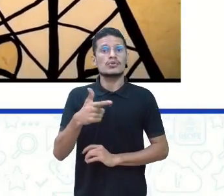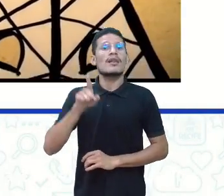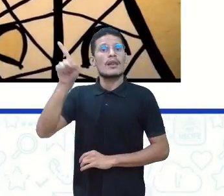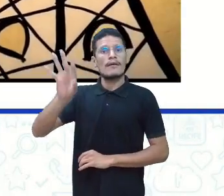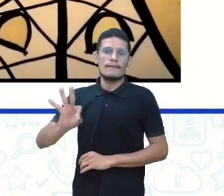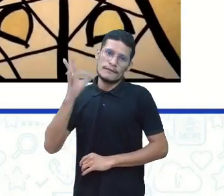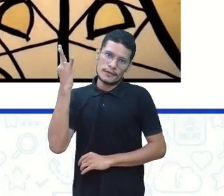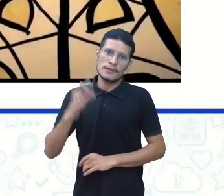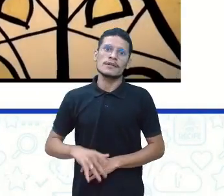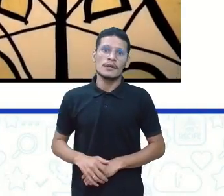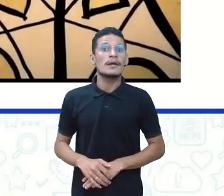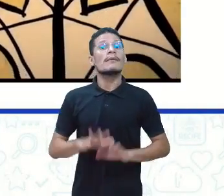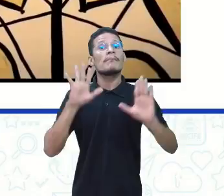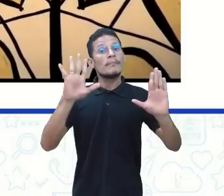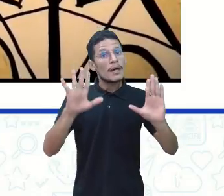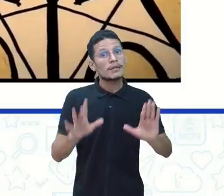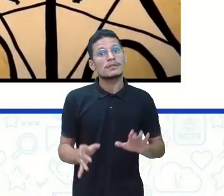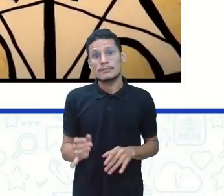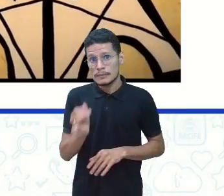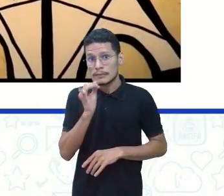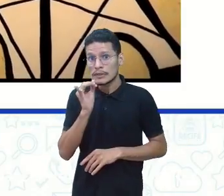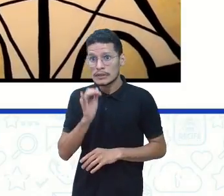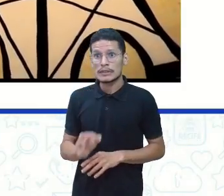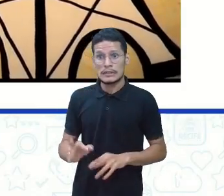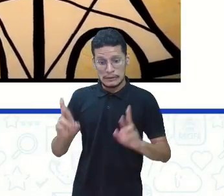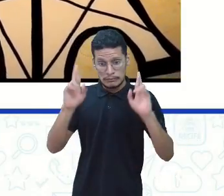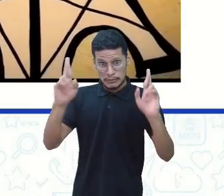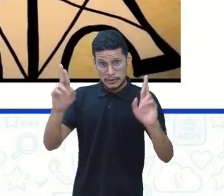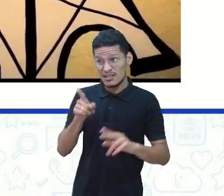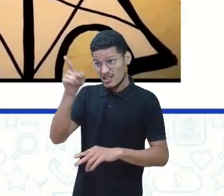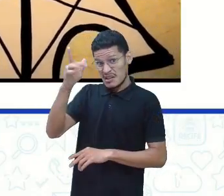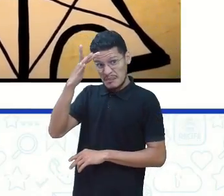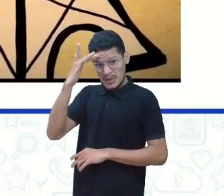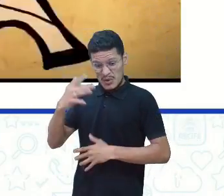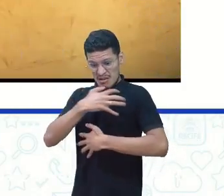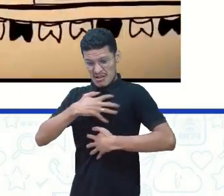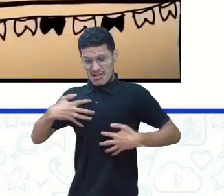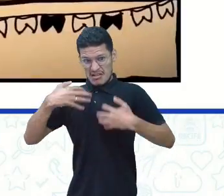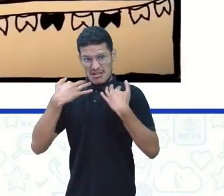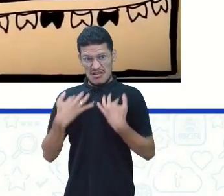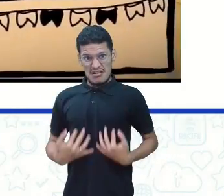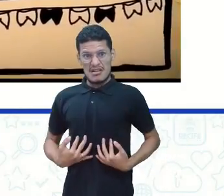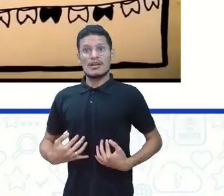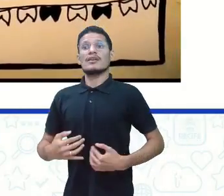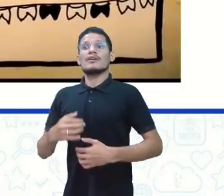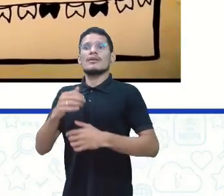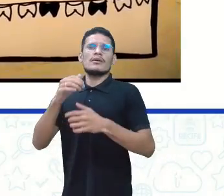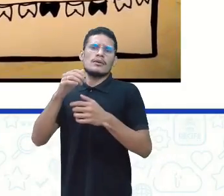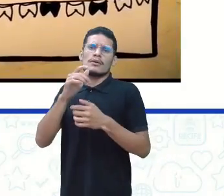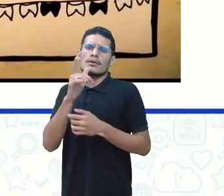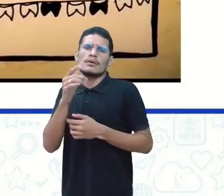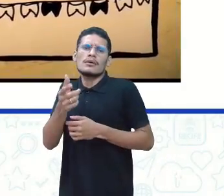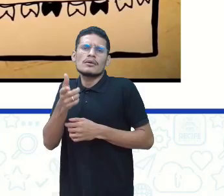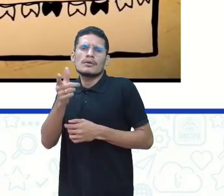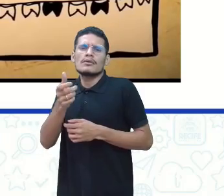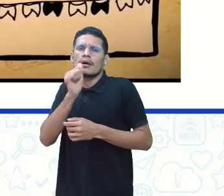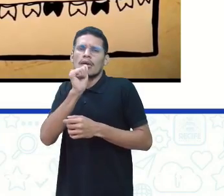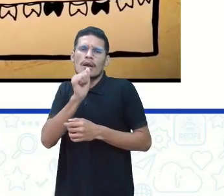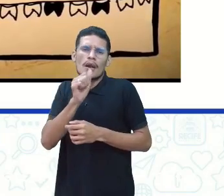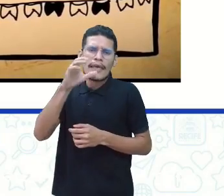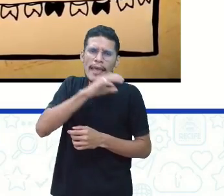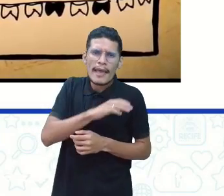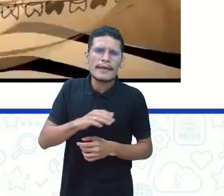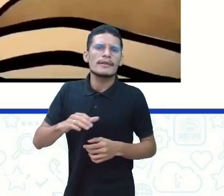França. Mas nem por isso, espere ver um monte de franceses de roupa quadriculada tomando quentão em junho, pleno verão